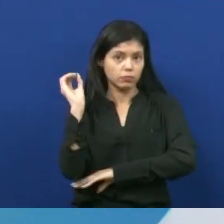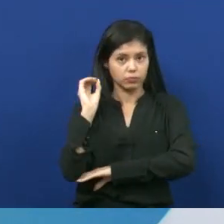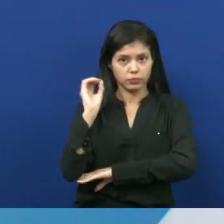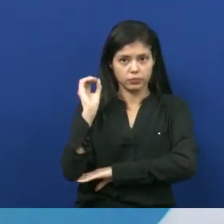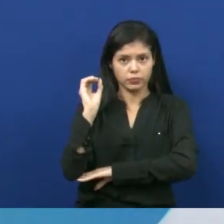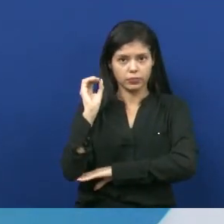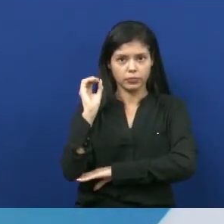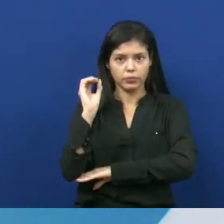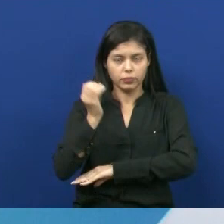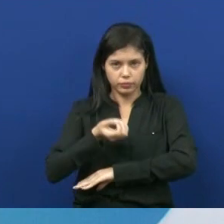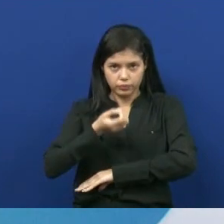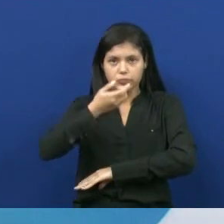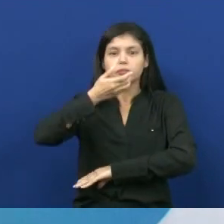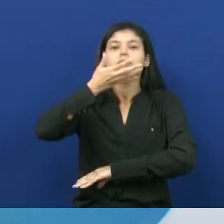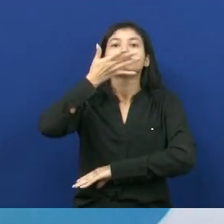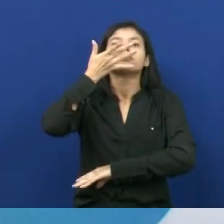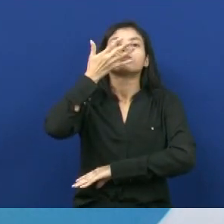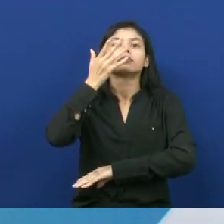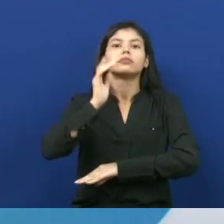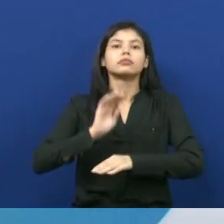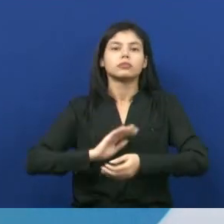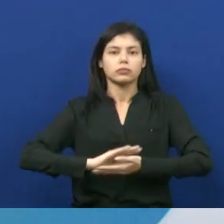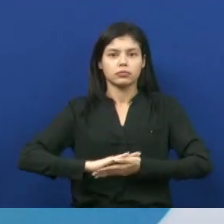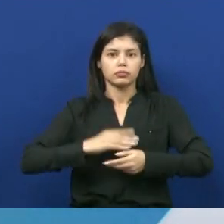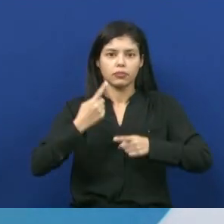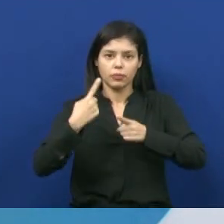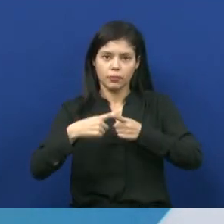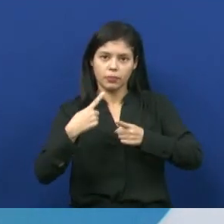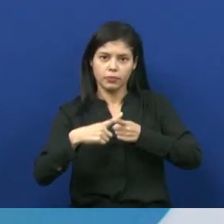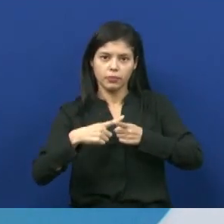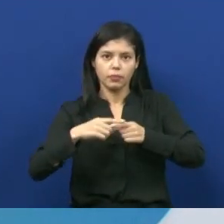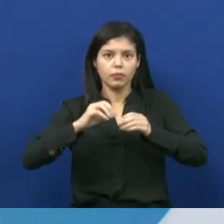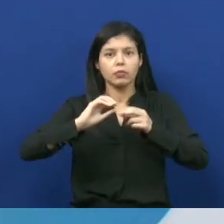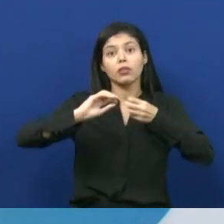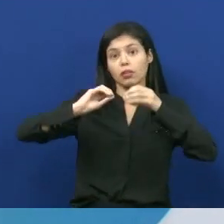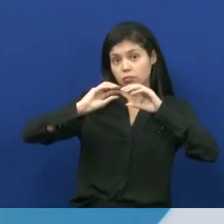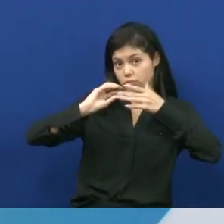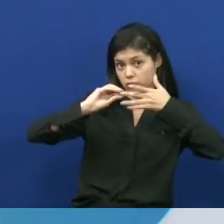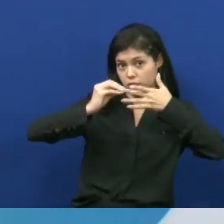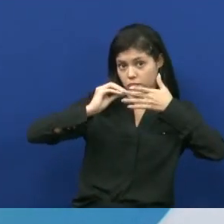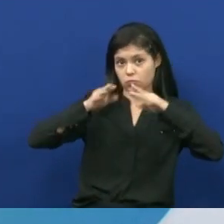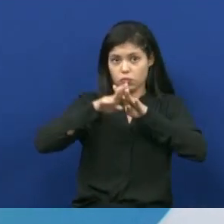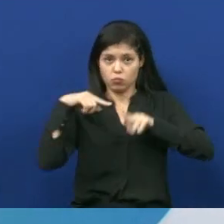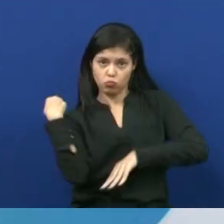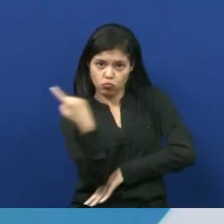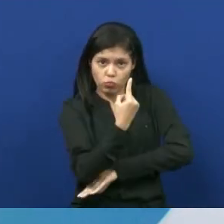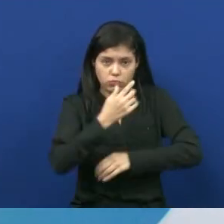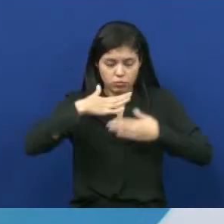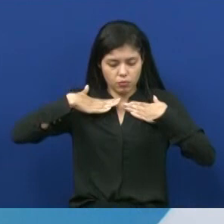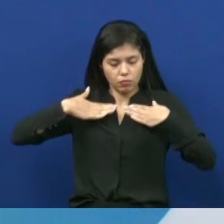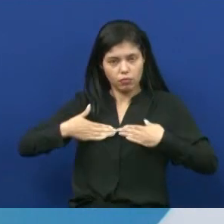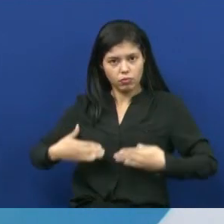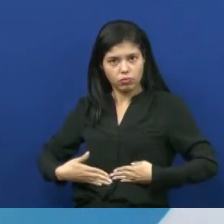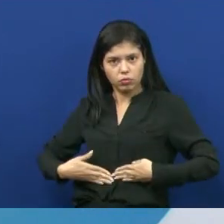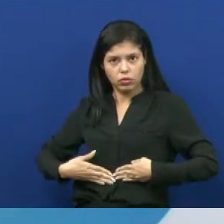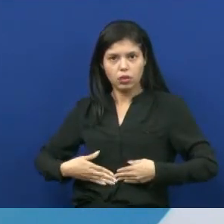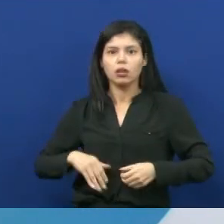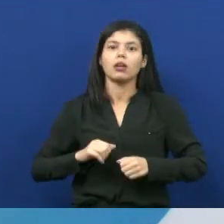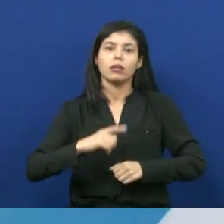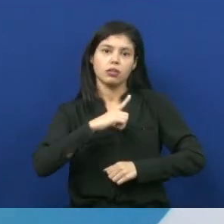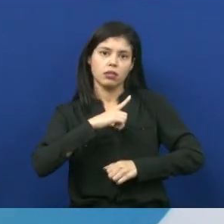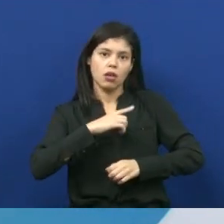que nós inspiramos exatamente para que as células do nosso corpo realizem as suas